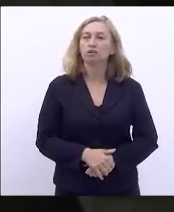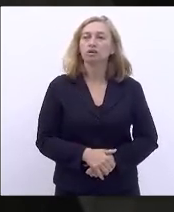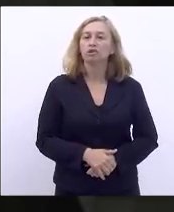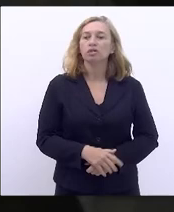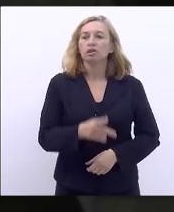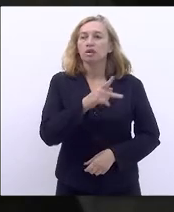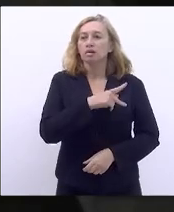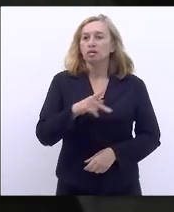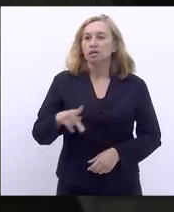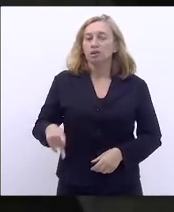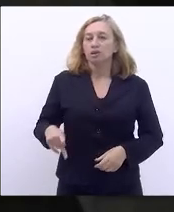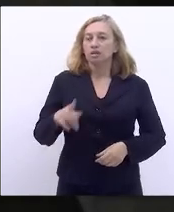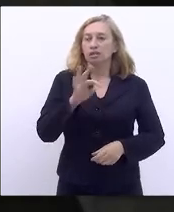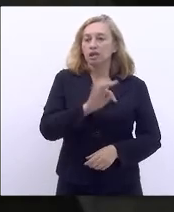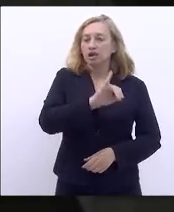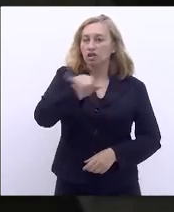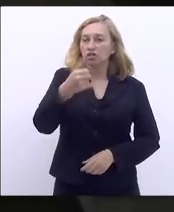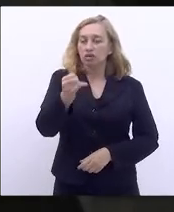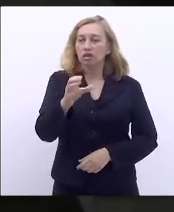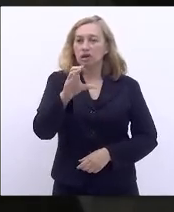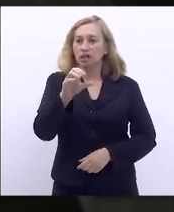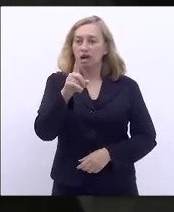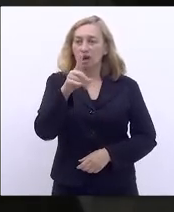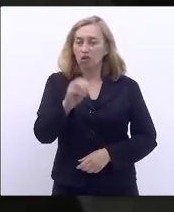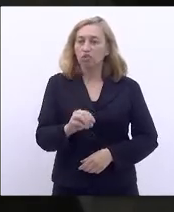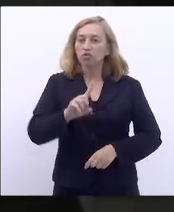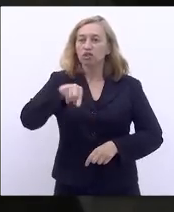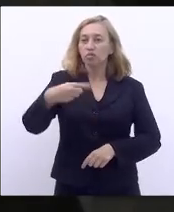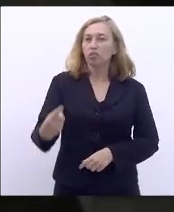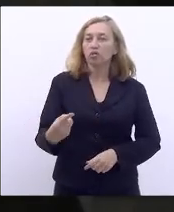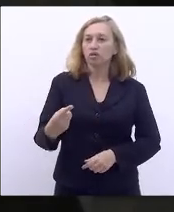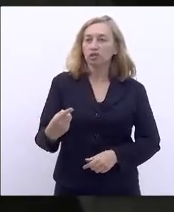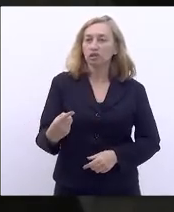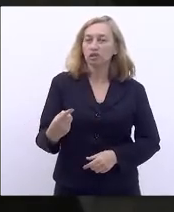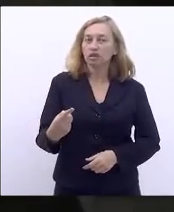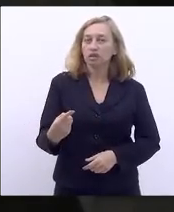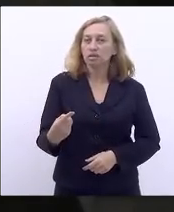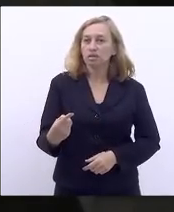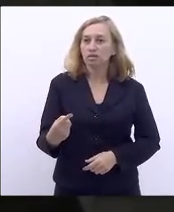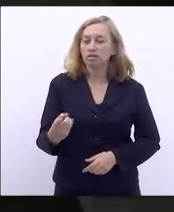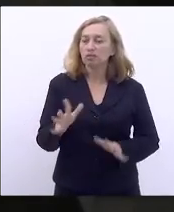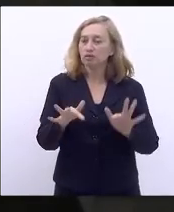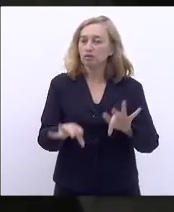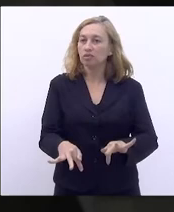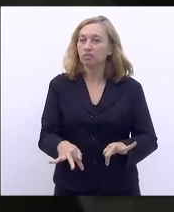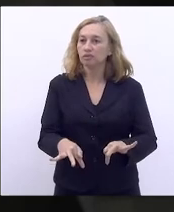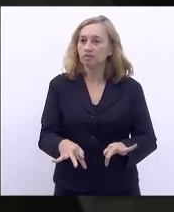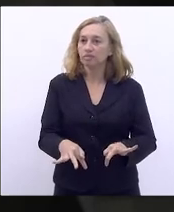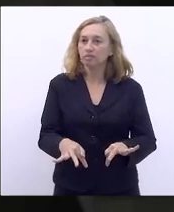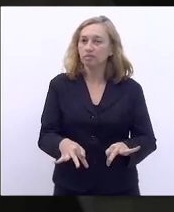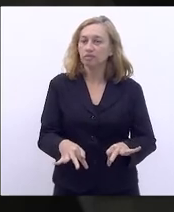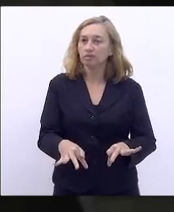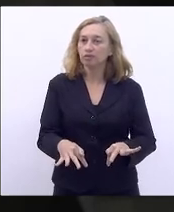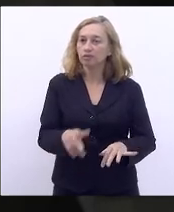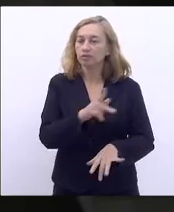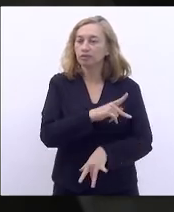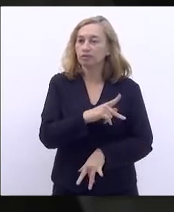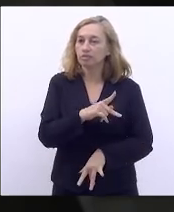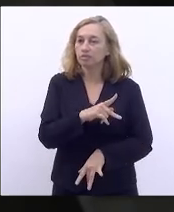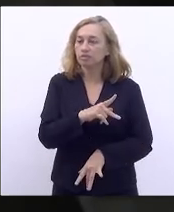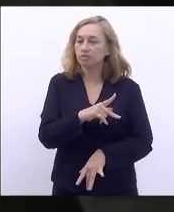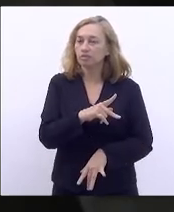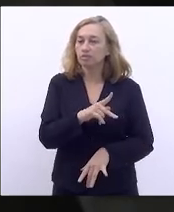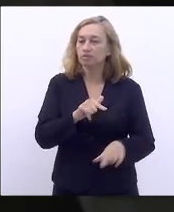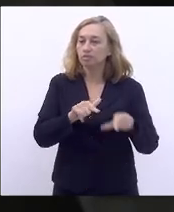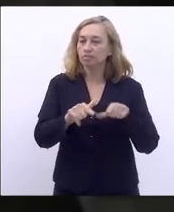TJ, desembargador Cláudio Melo, e depois, como terminou o mandato do presidente Cláudio Melo, em